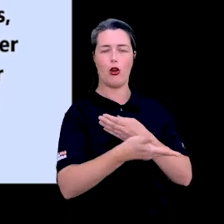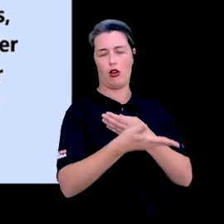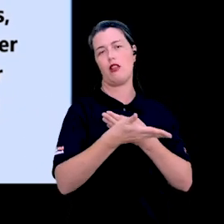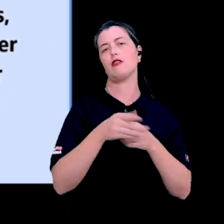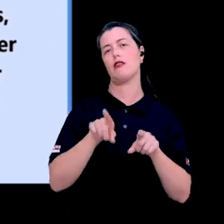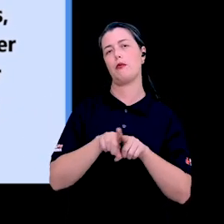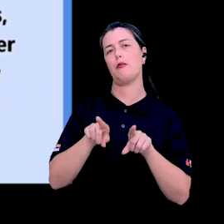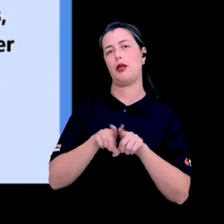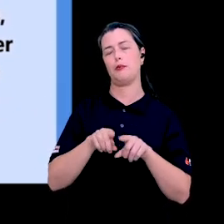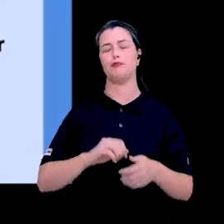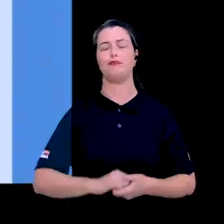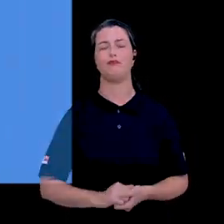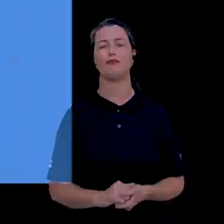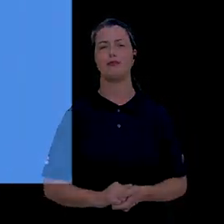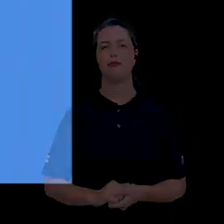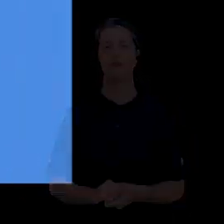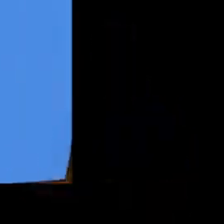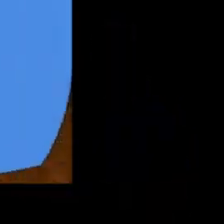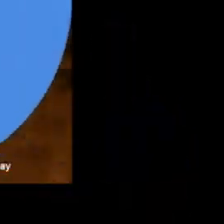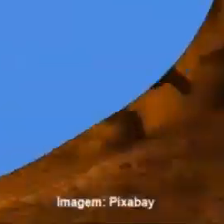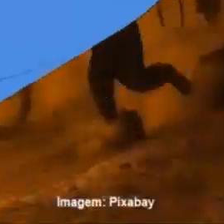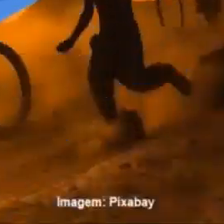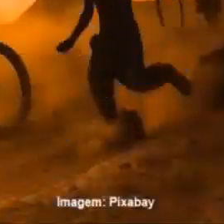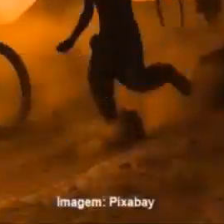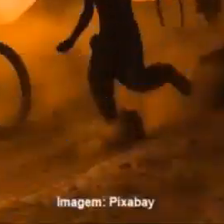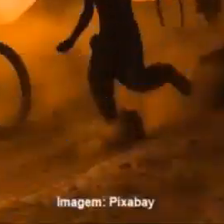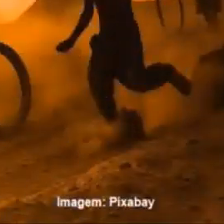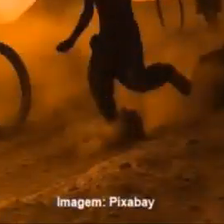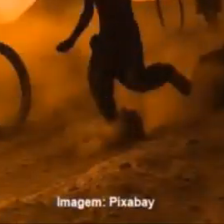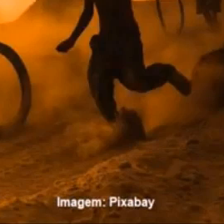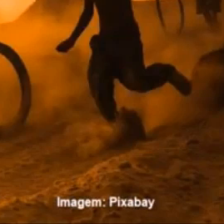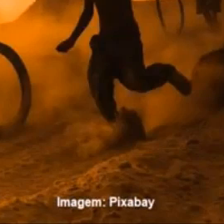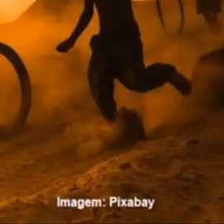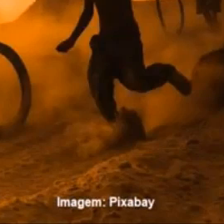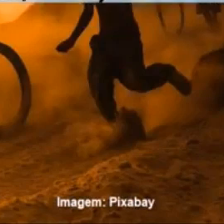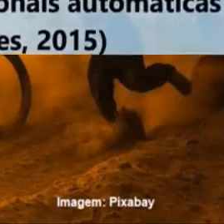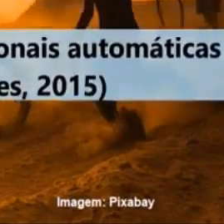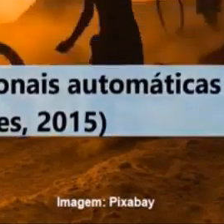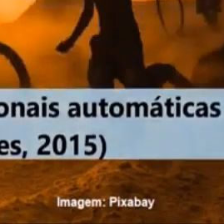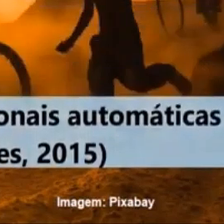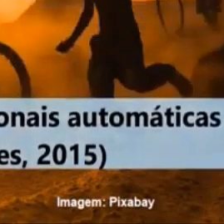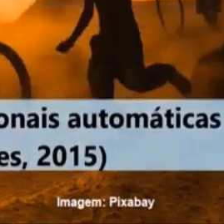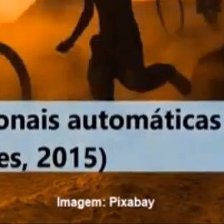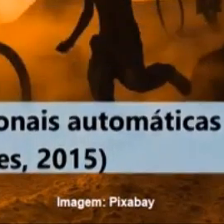seja, ideias implícitas ou explícitas.